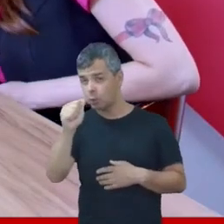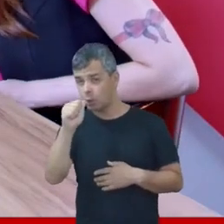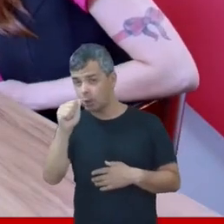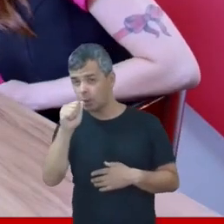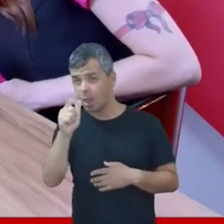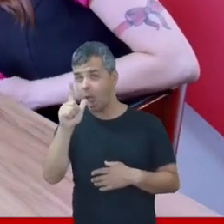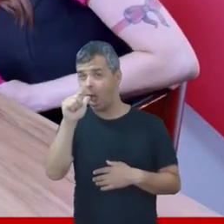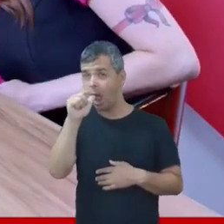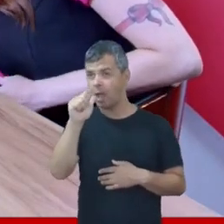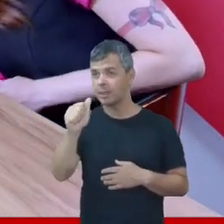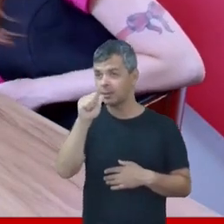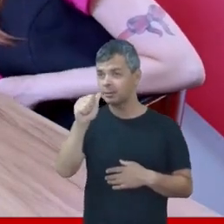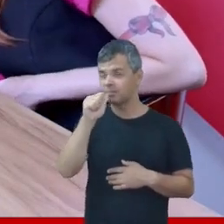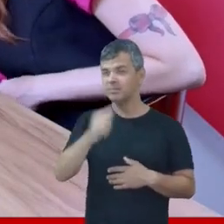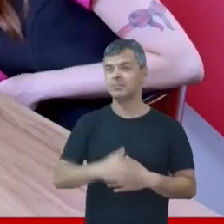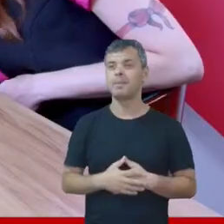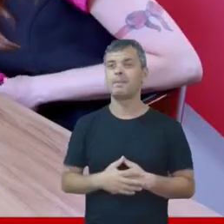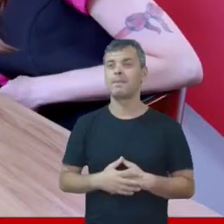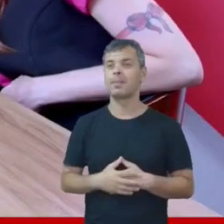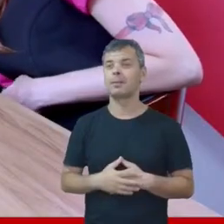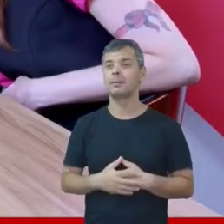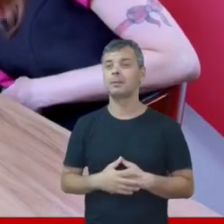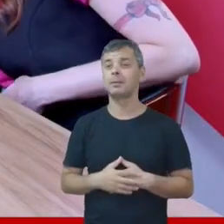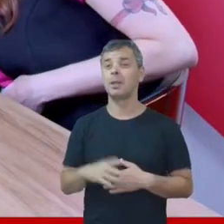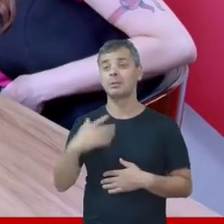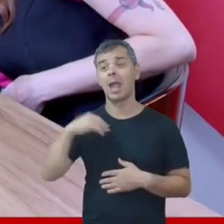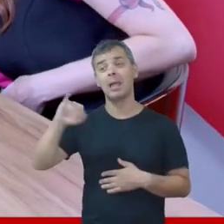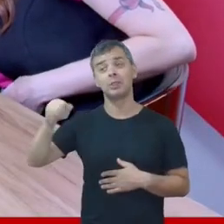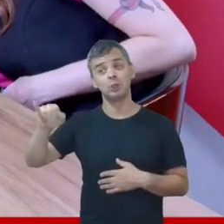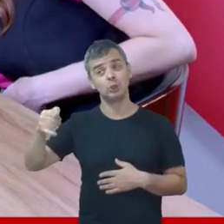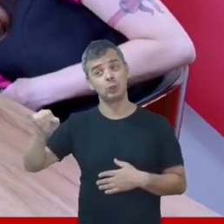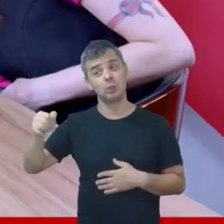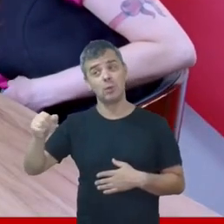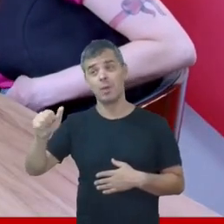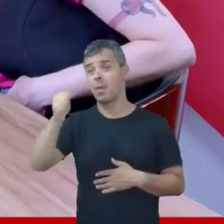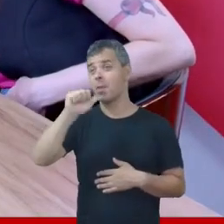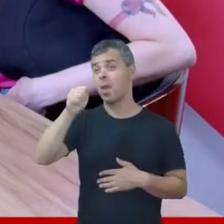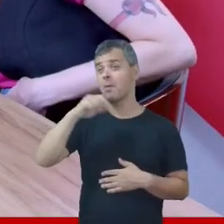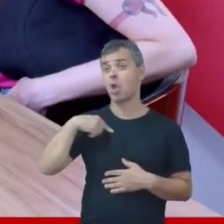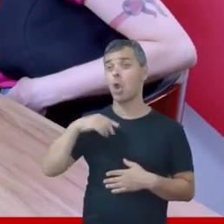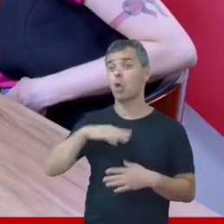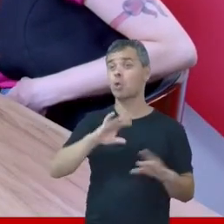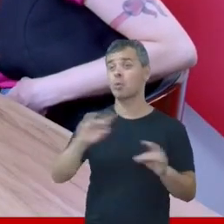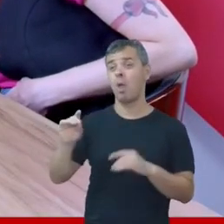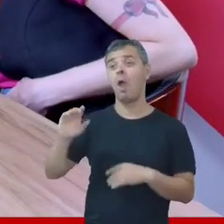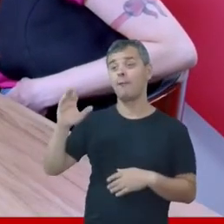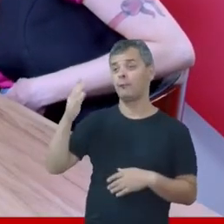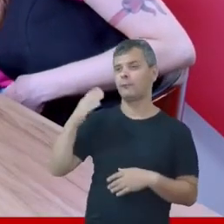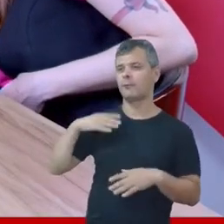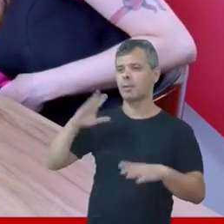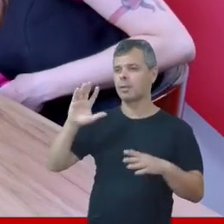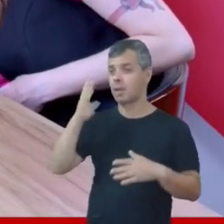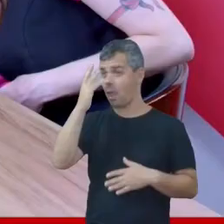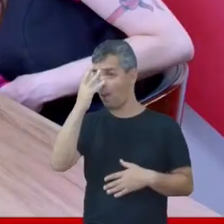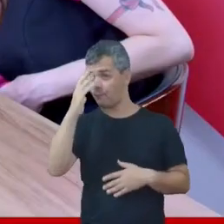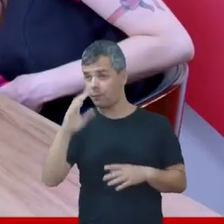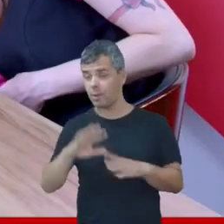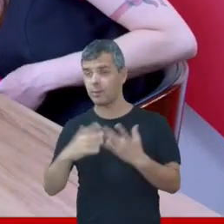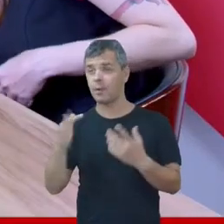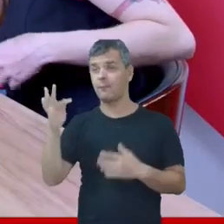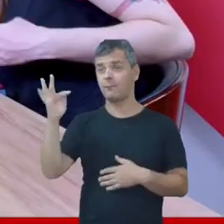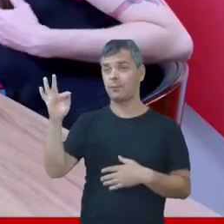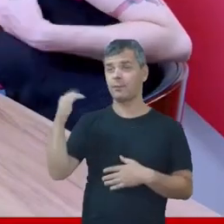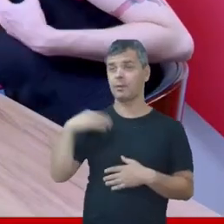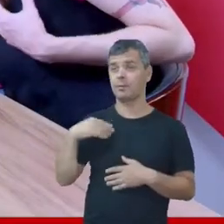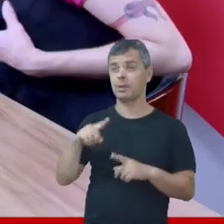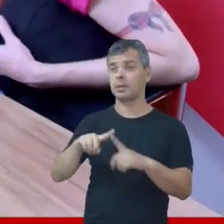Tomar aguinha. Por favor, Já é janeiro, se vocês não se hidratarem, eu não vou conseguir curtir o carnaval em fevereiro. Vamos estar no foco. 2 litros d'água por